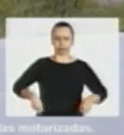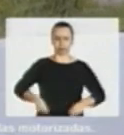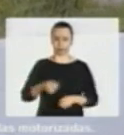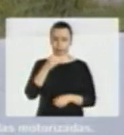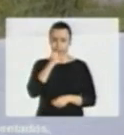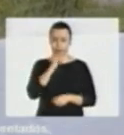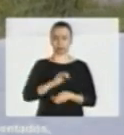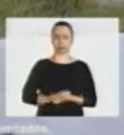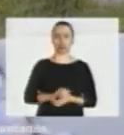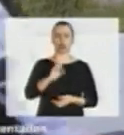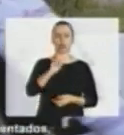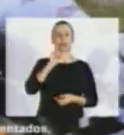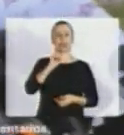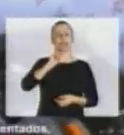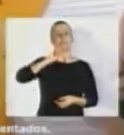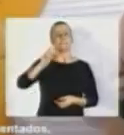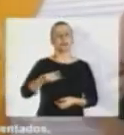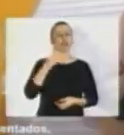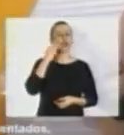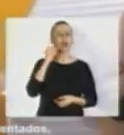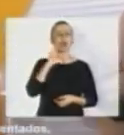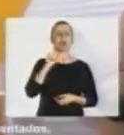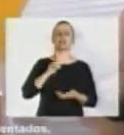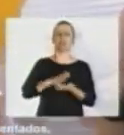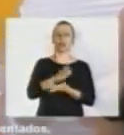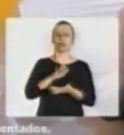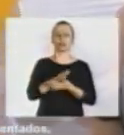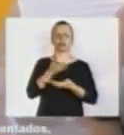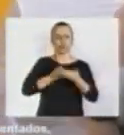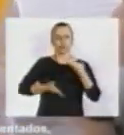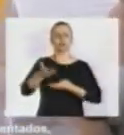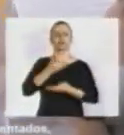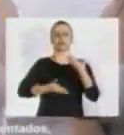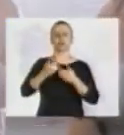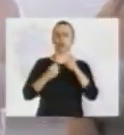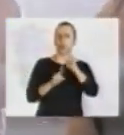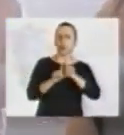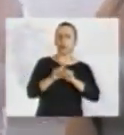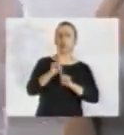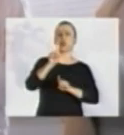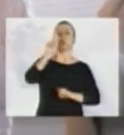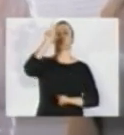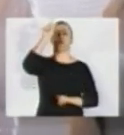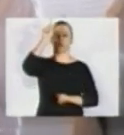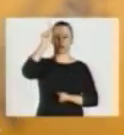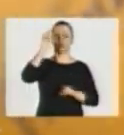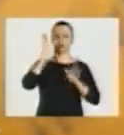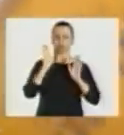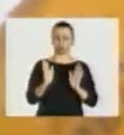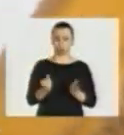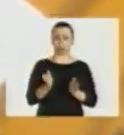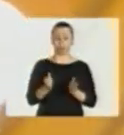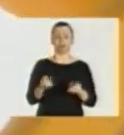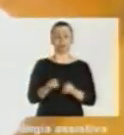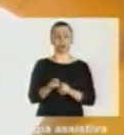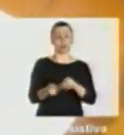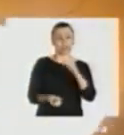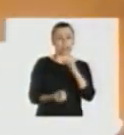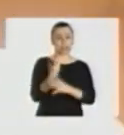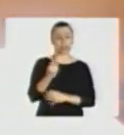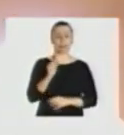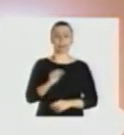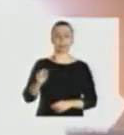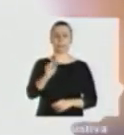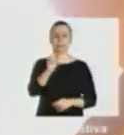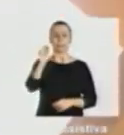motorizadas Cerca de 80 milhões de reais já foram movimentados ultrapassando a meta do programa também foi